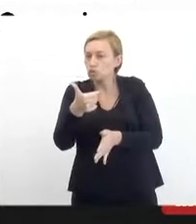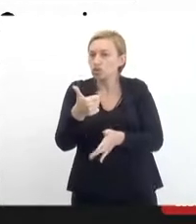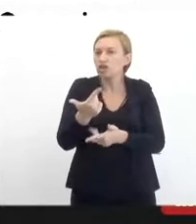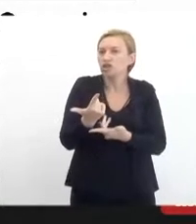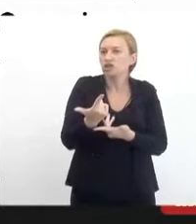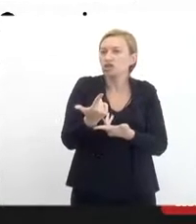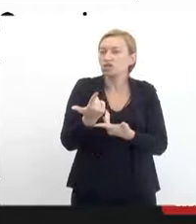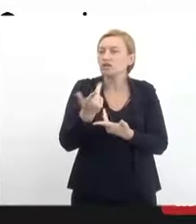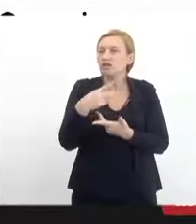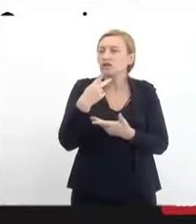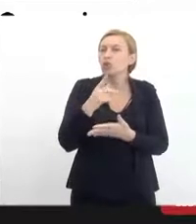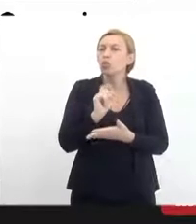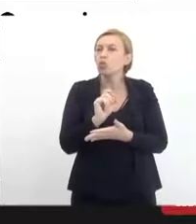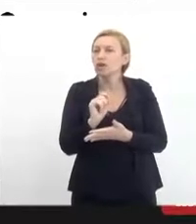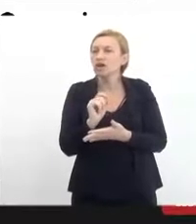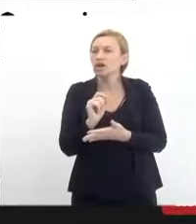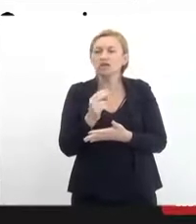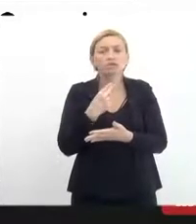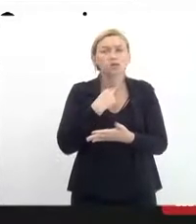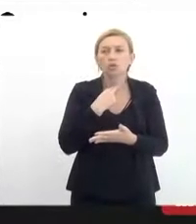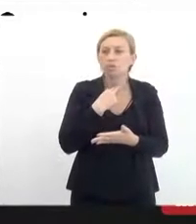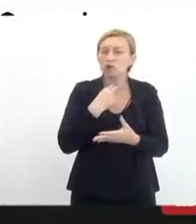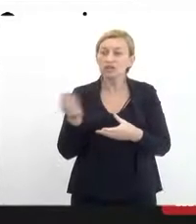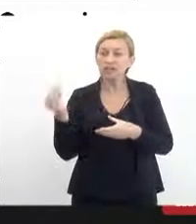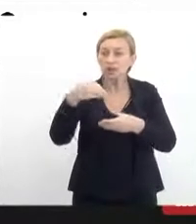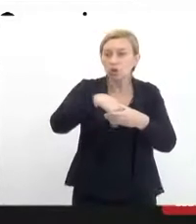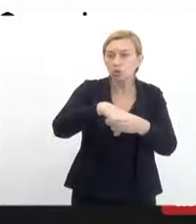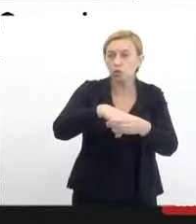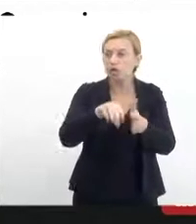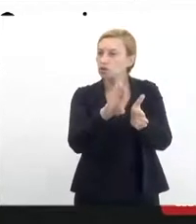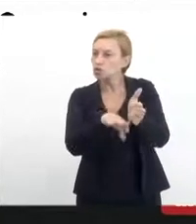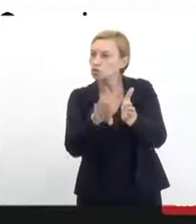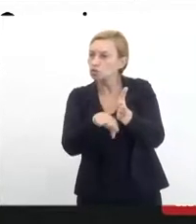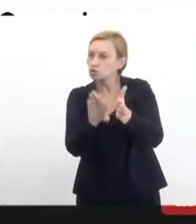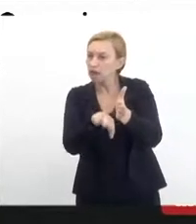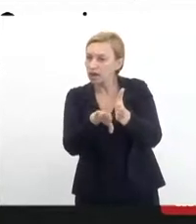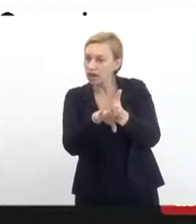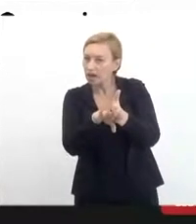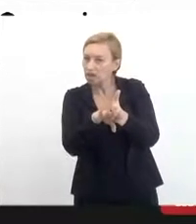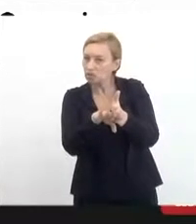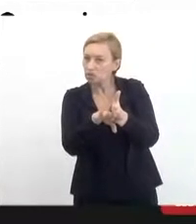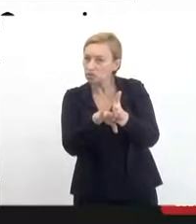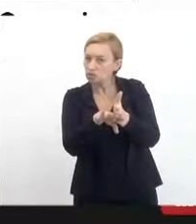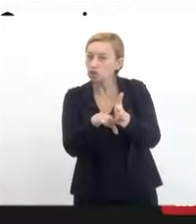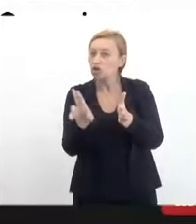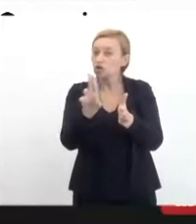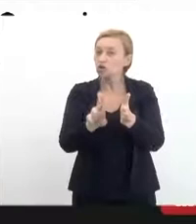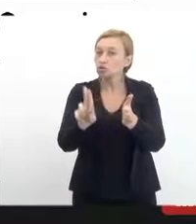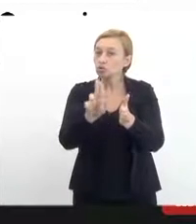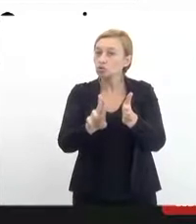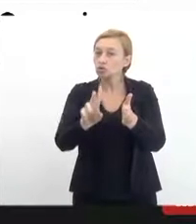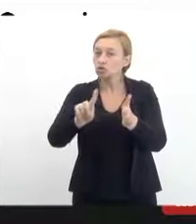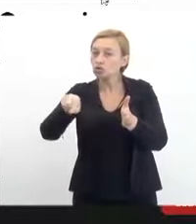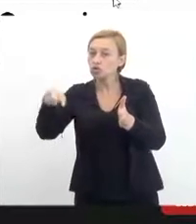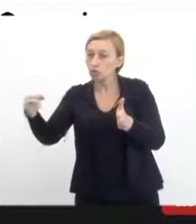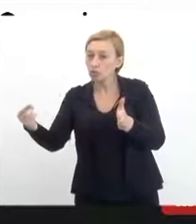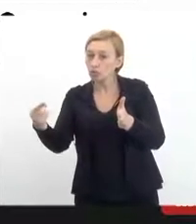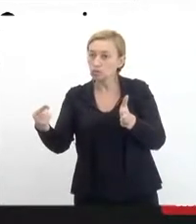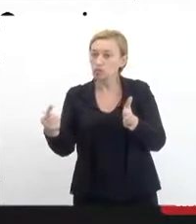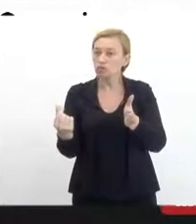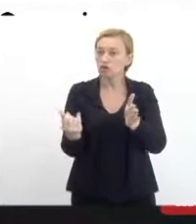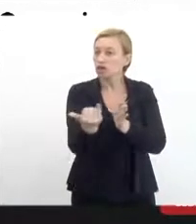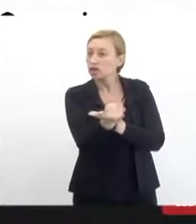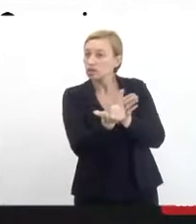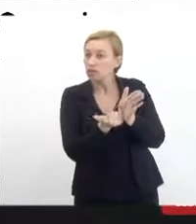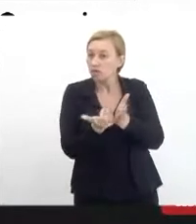uma ressalva dizendo que não podem ser incluídos nos gastos com aquisição dos insumos e outros bens os impostos